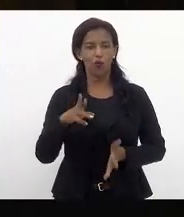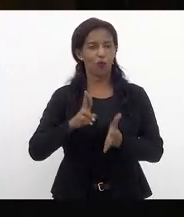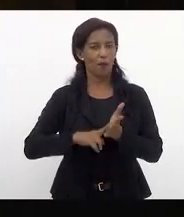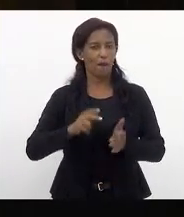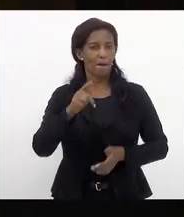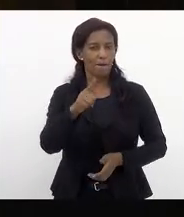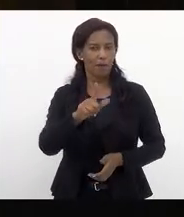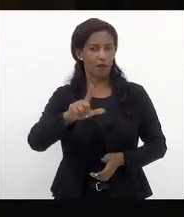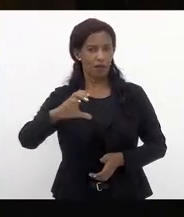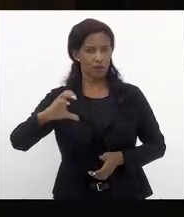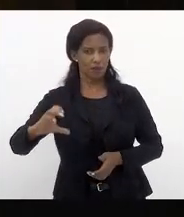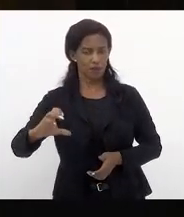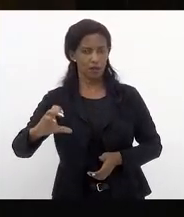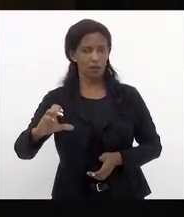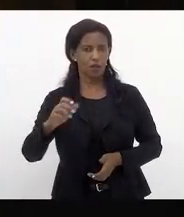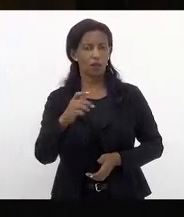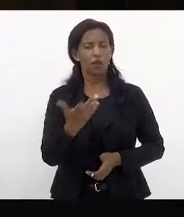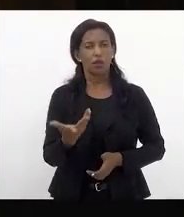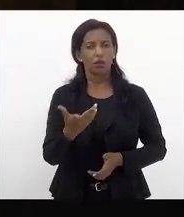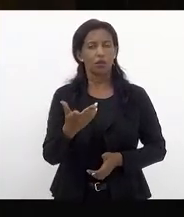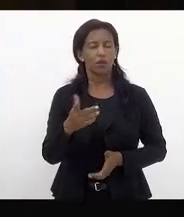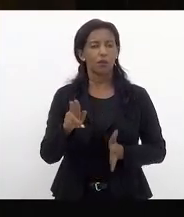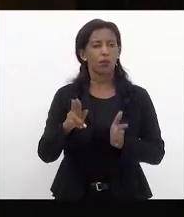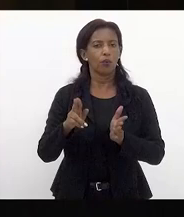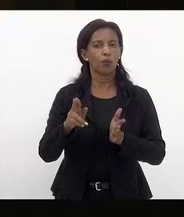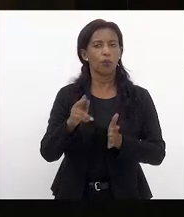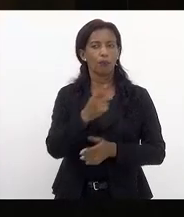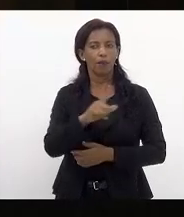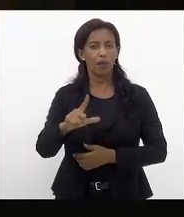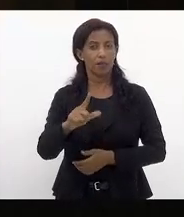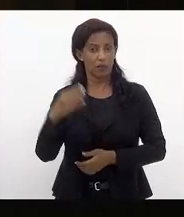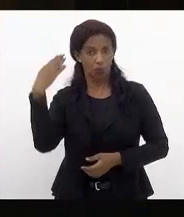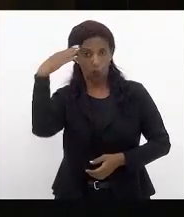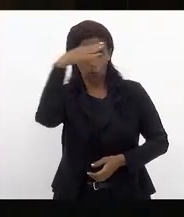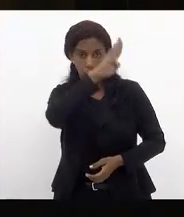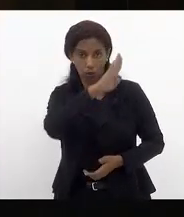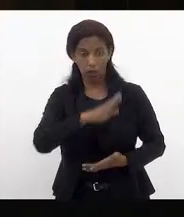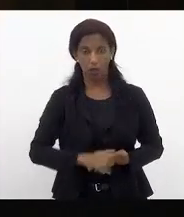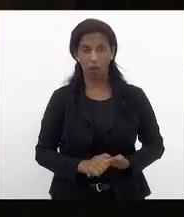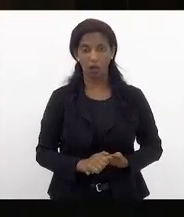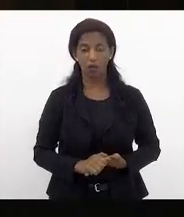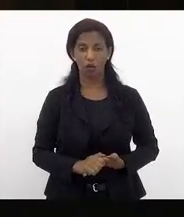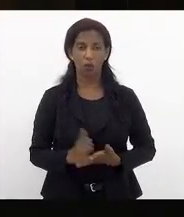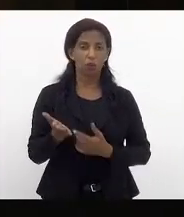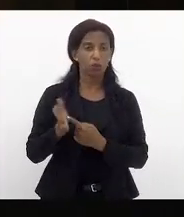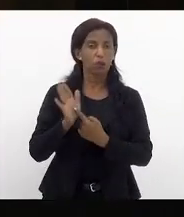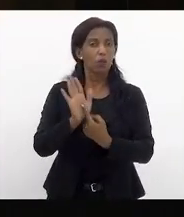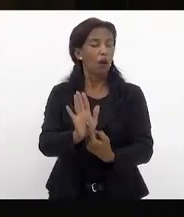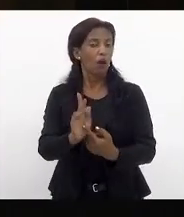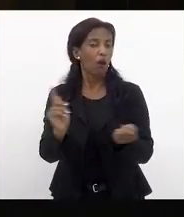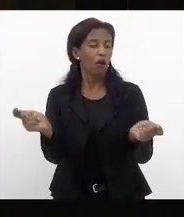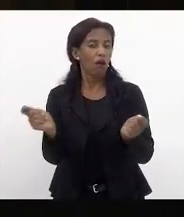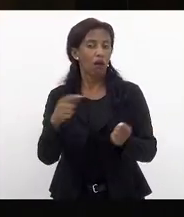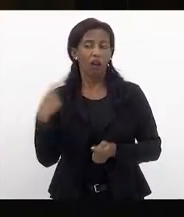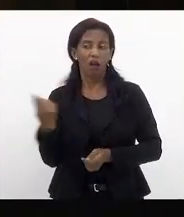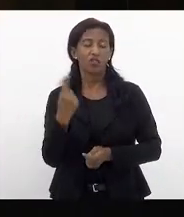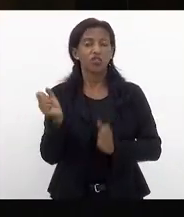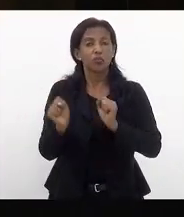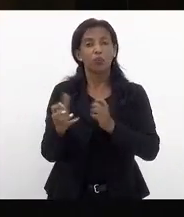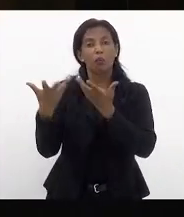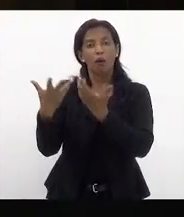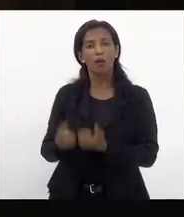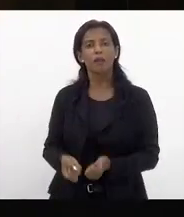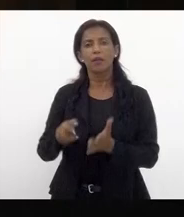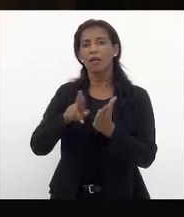PLC, do projeto de lei complementar do Bolsonaro, prevê que a gente possa aderir a esse